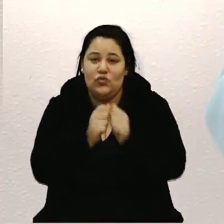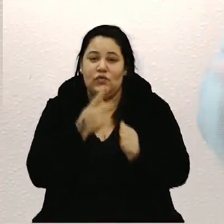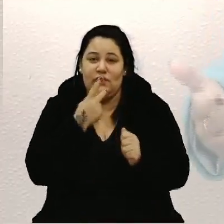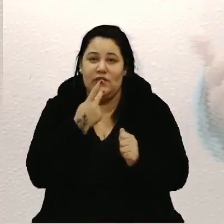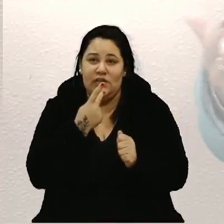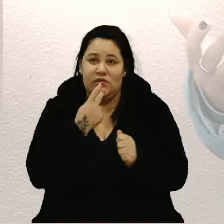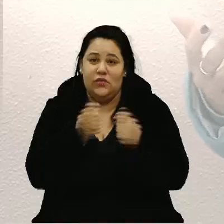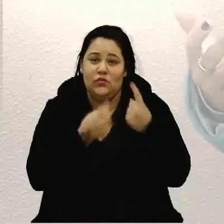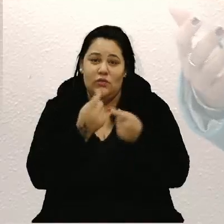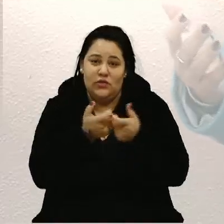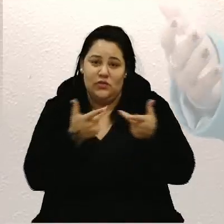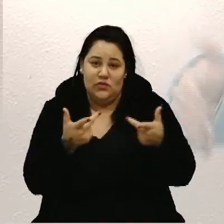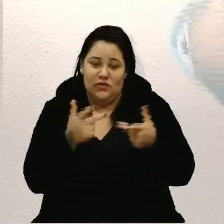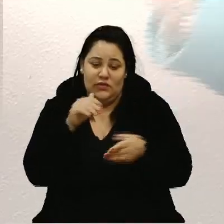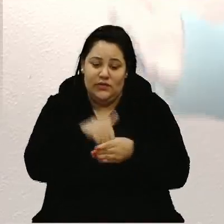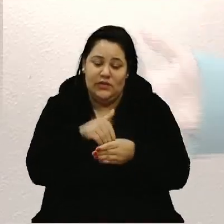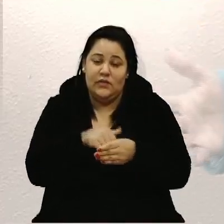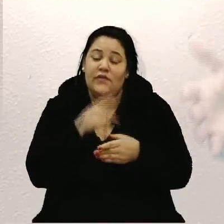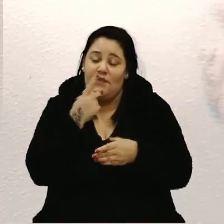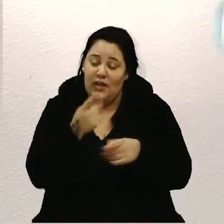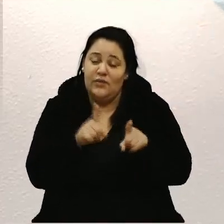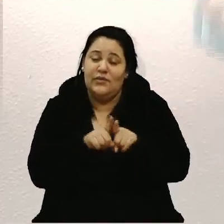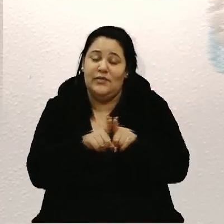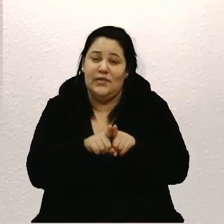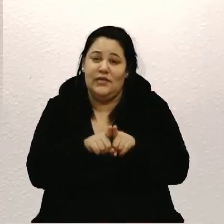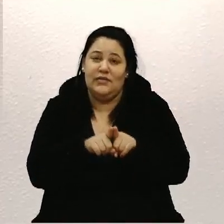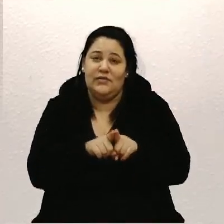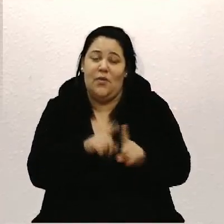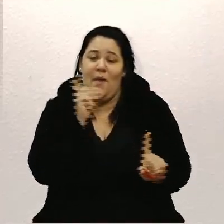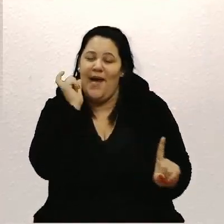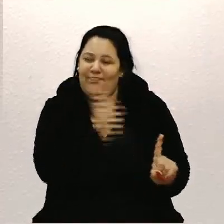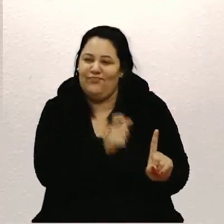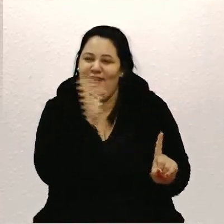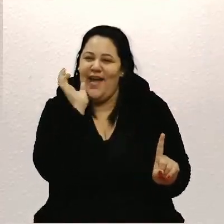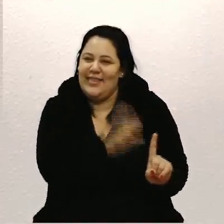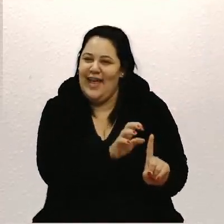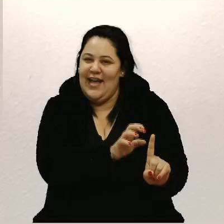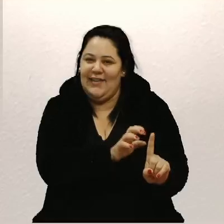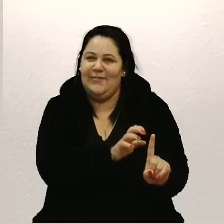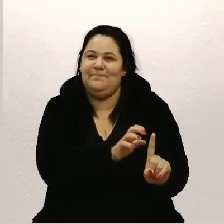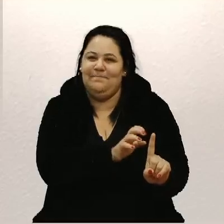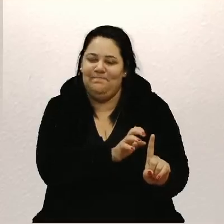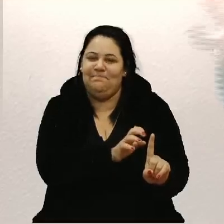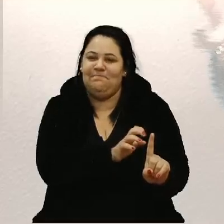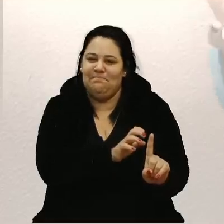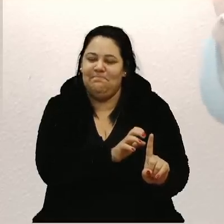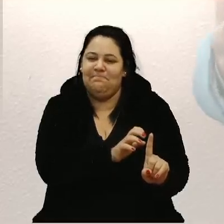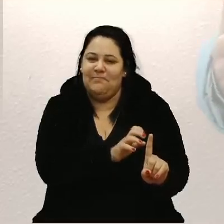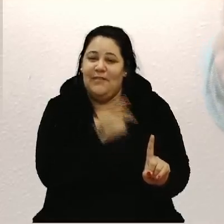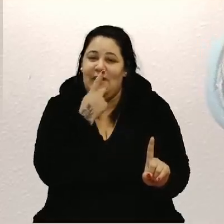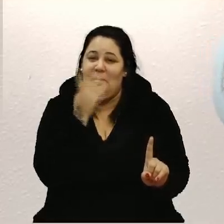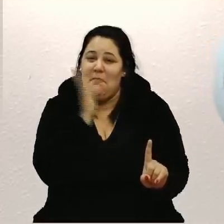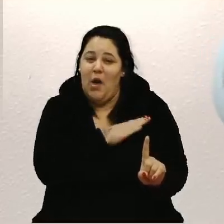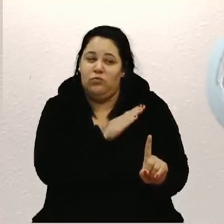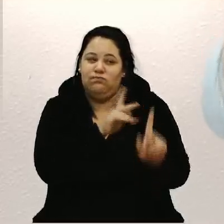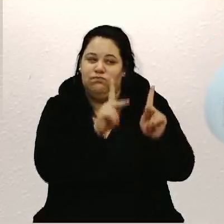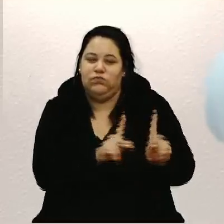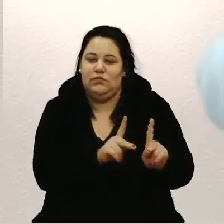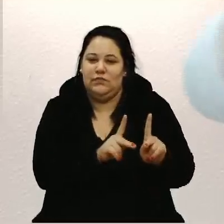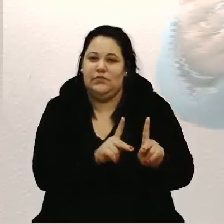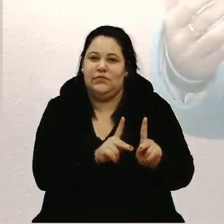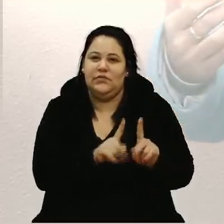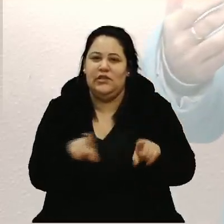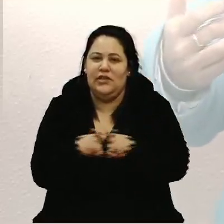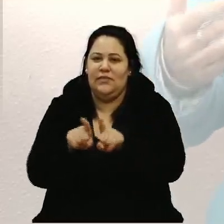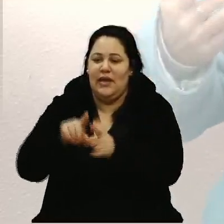das eleições, e a gente falou sobre isso, né, sobre calúnia, sobre injúria e sobre difamação. E também sobre essa questão de desinformação. Acho que